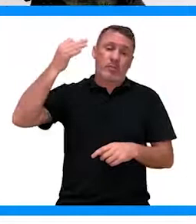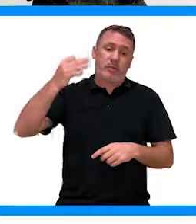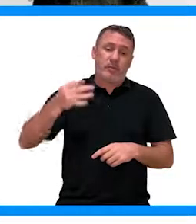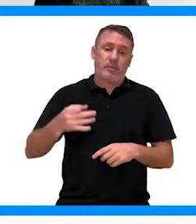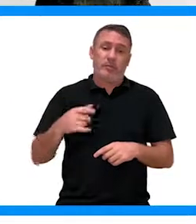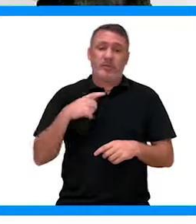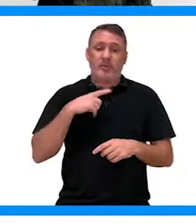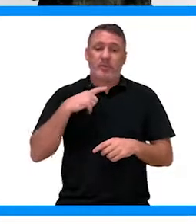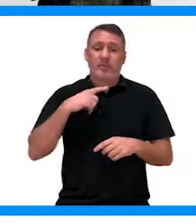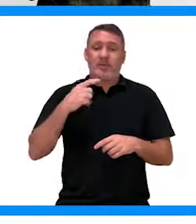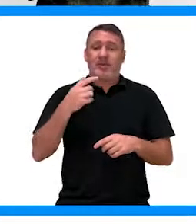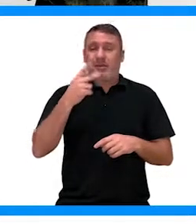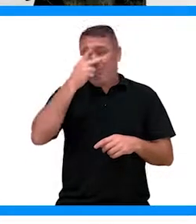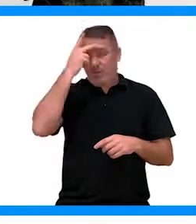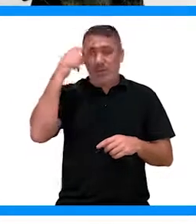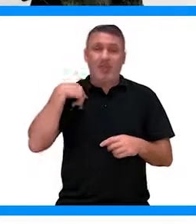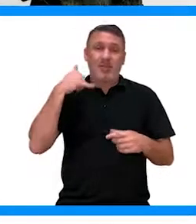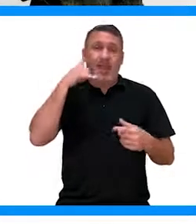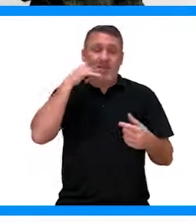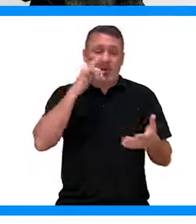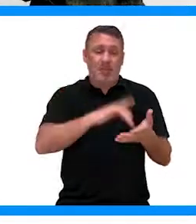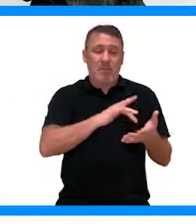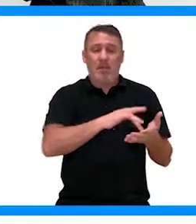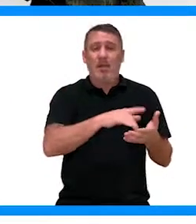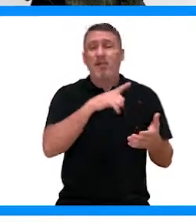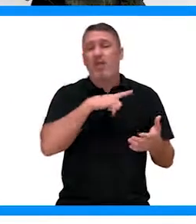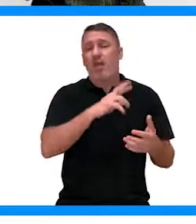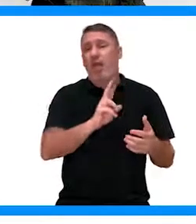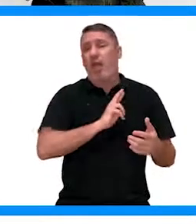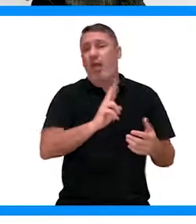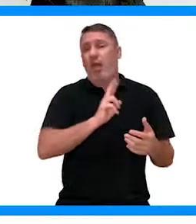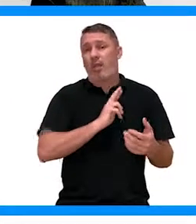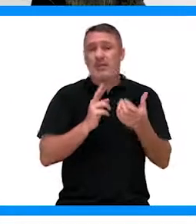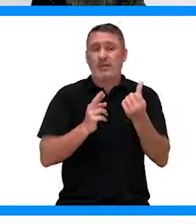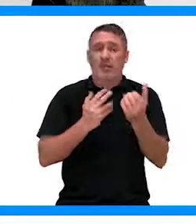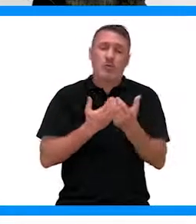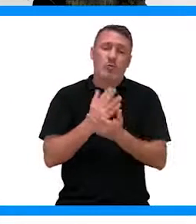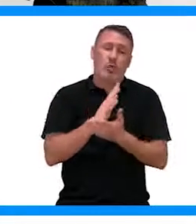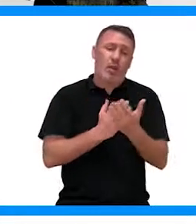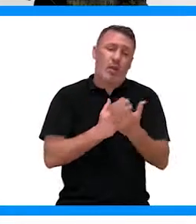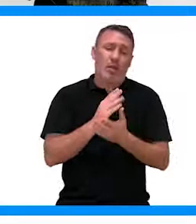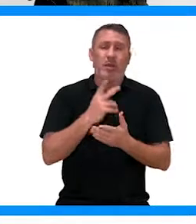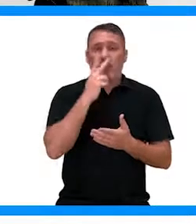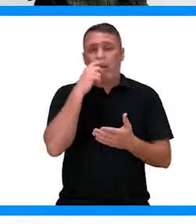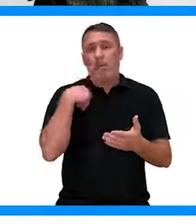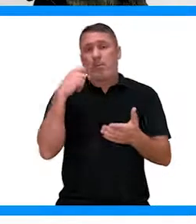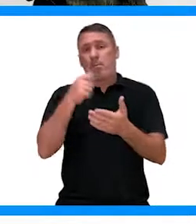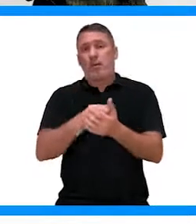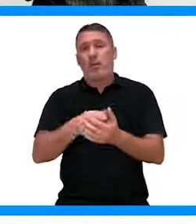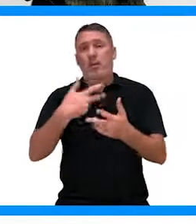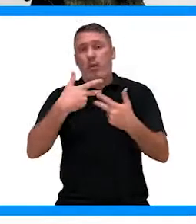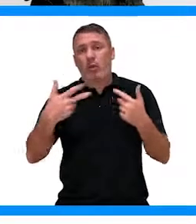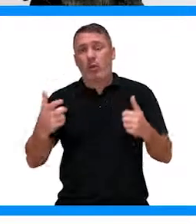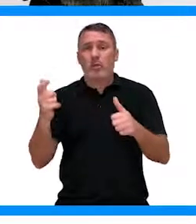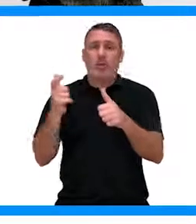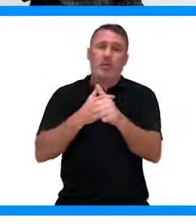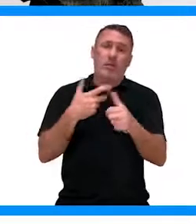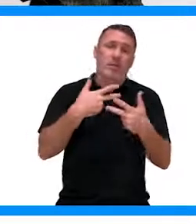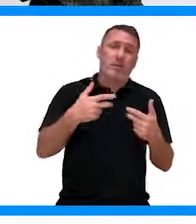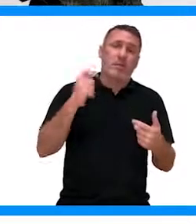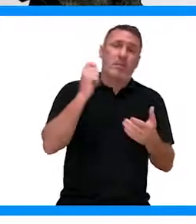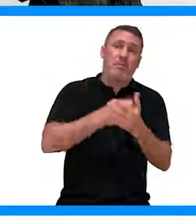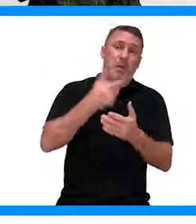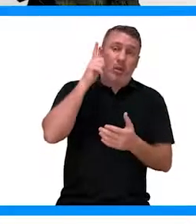noite. 6 recados para serem respondidos na secretária eletrônica. Recados chatos, contas para pagar que venceram